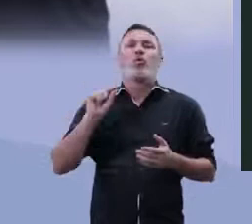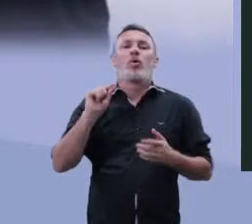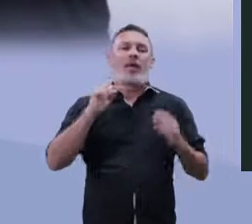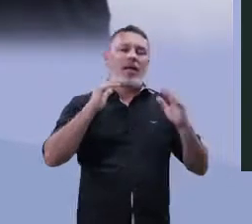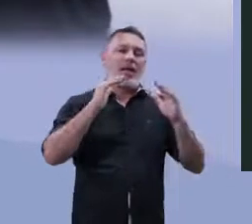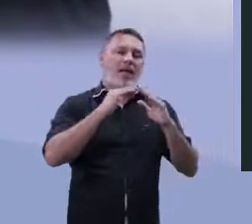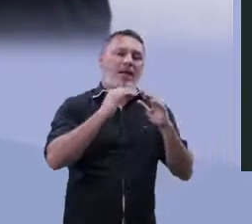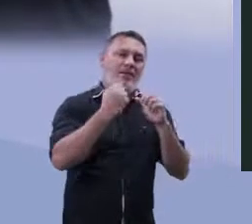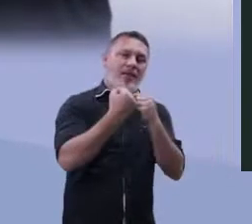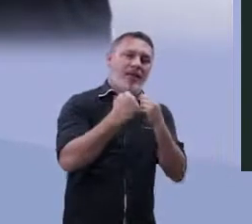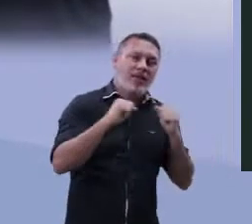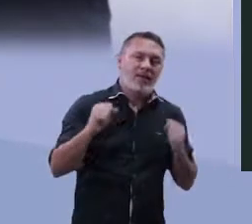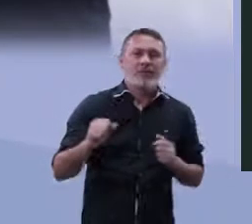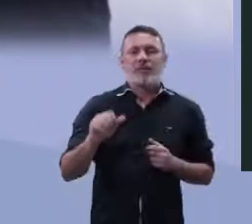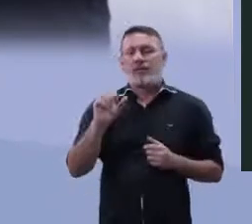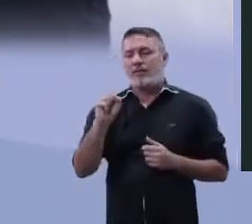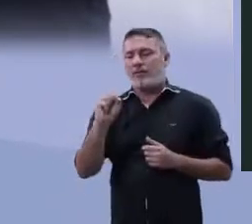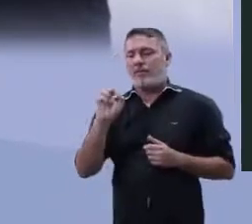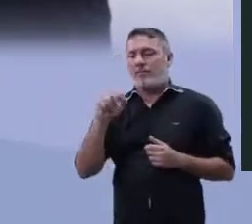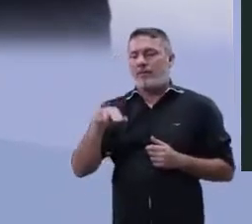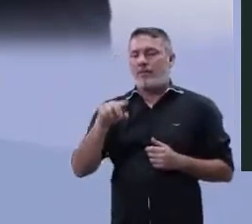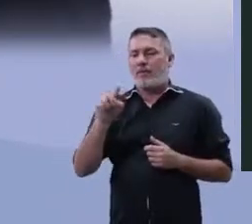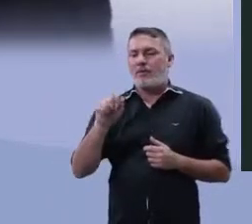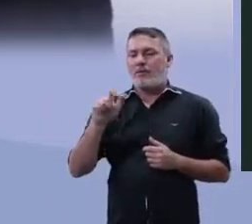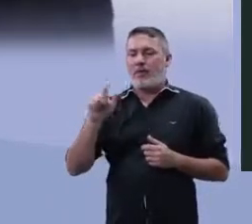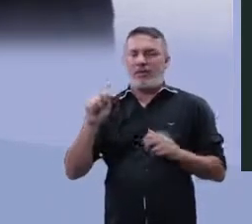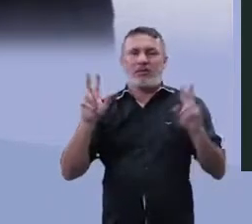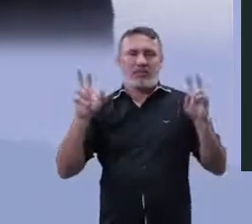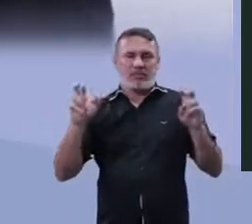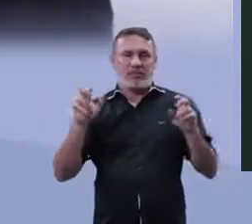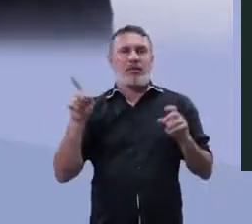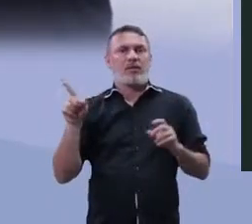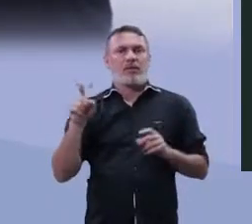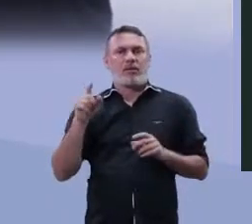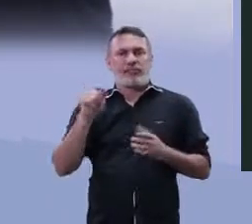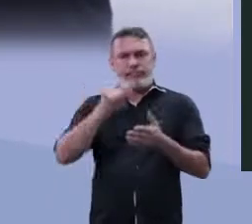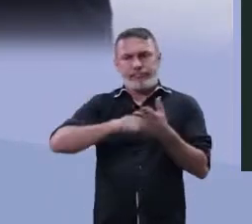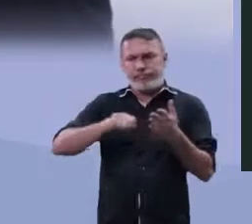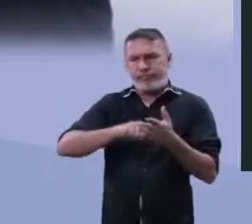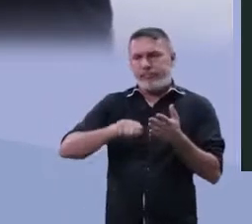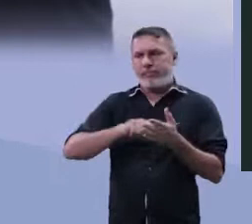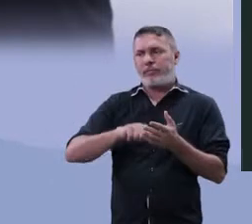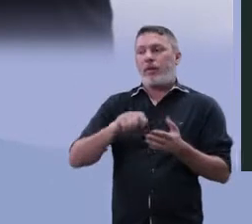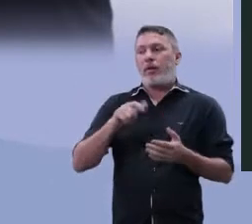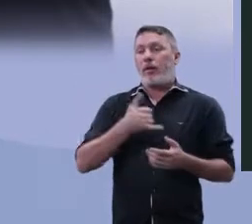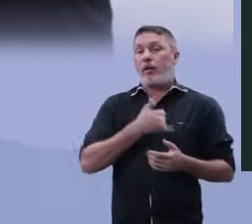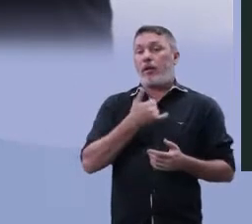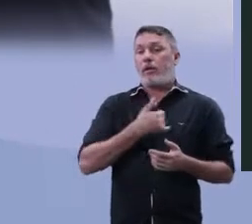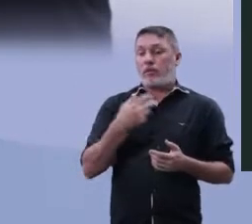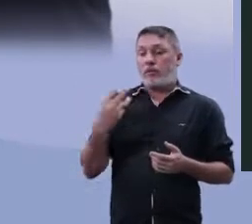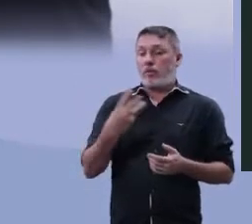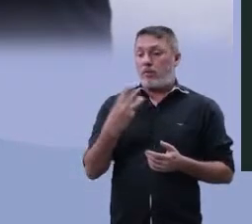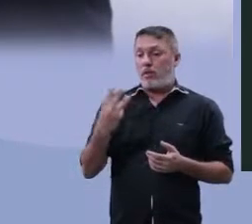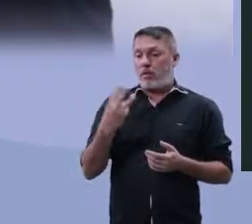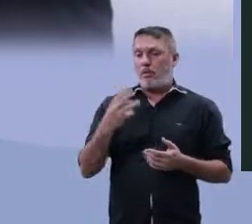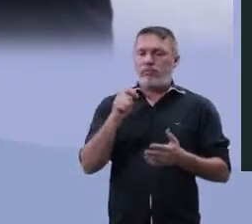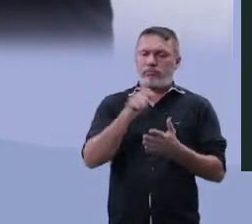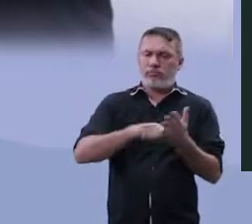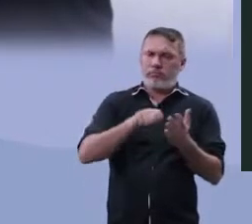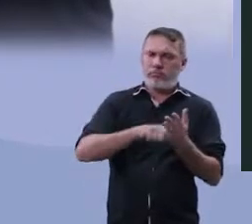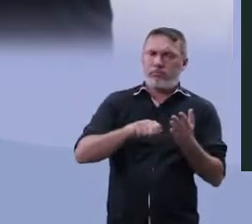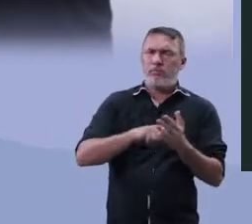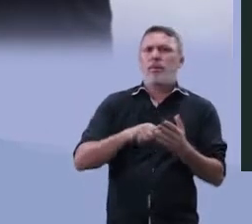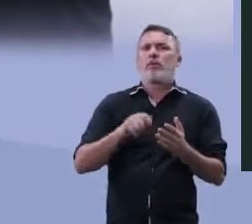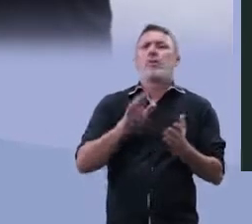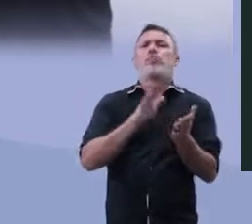mais famosa. Ele publicou uma tese, né, escrita quando ele tinha 33 anos de